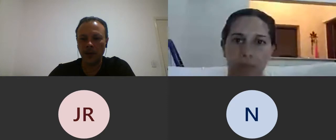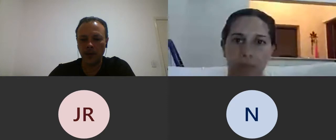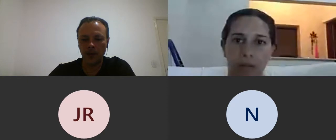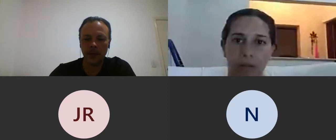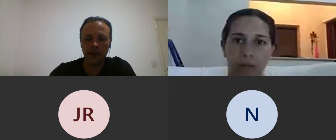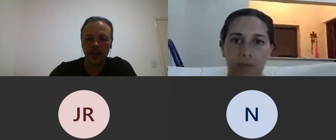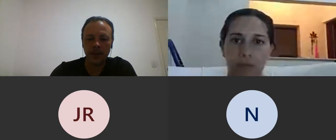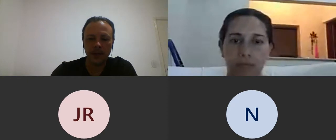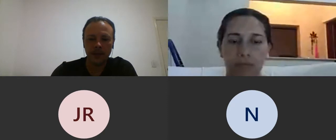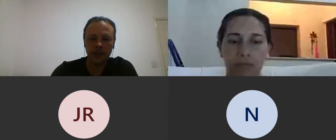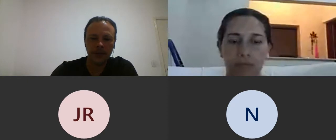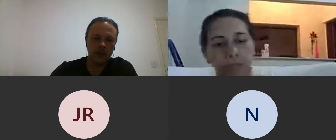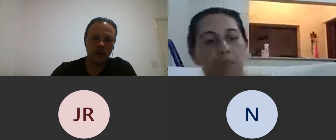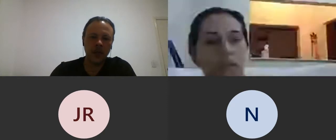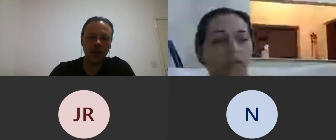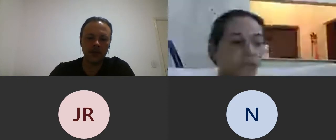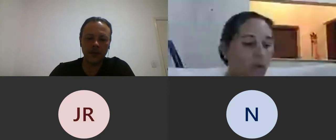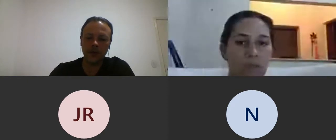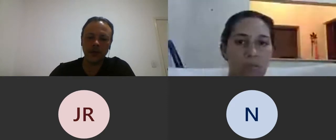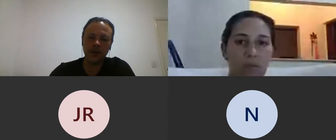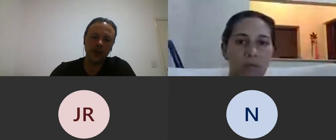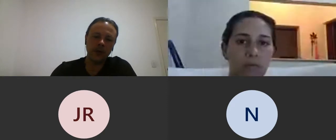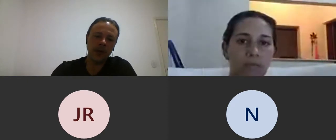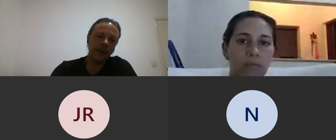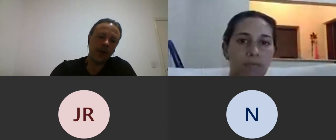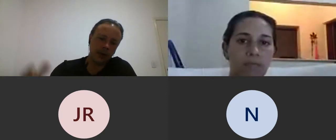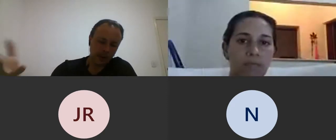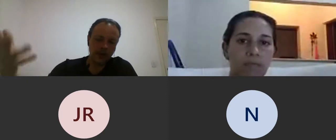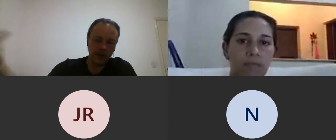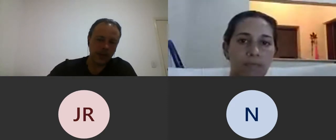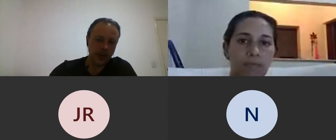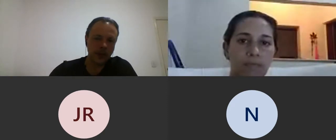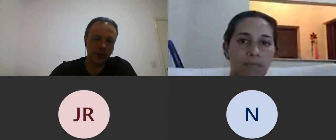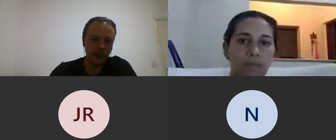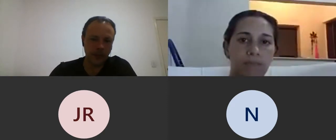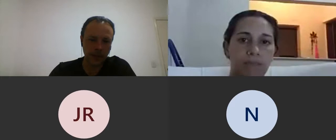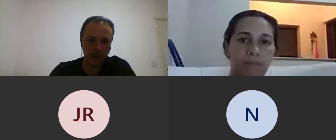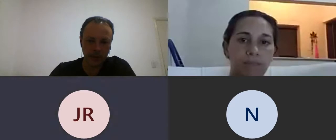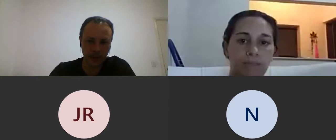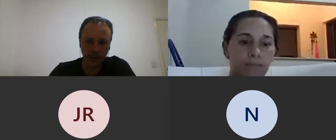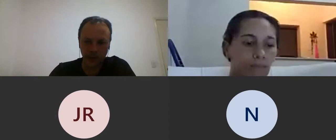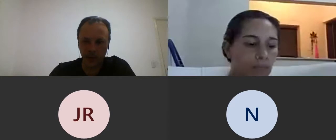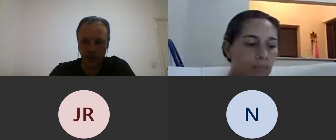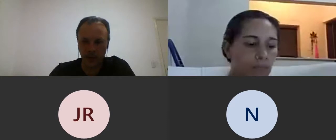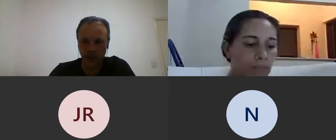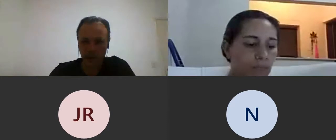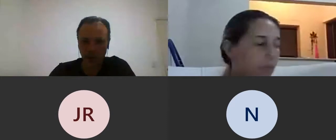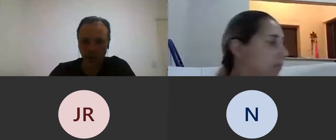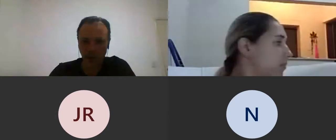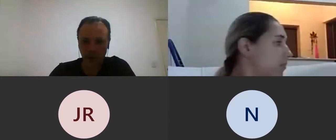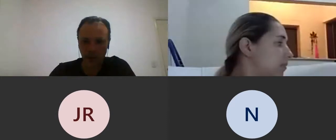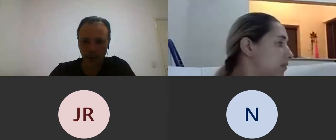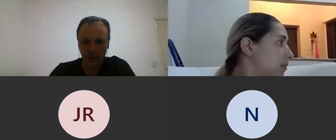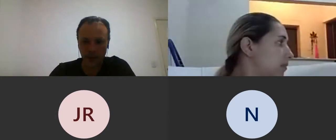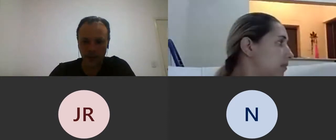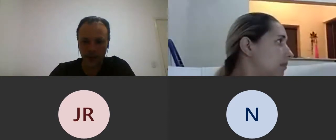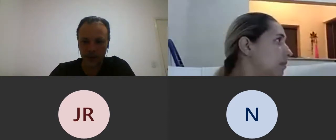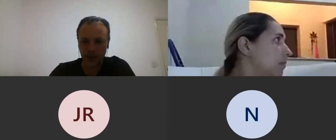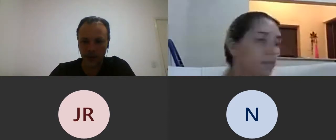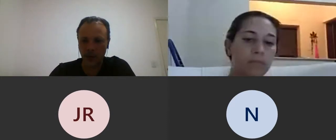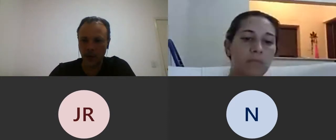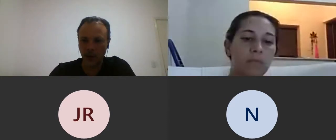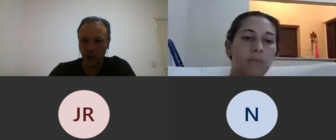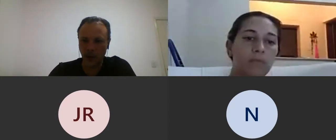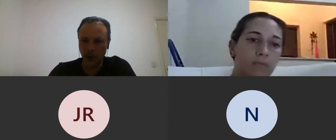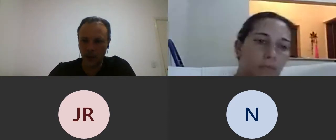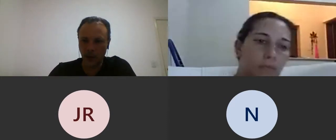que você vai utilizar, que aí você já não faz no papel, né? Vamos falar assim, no papel você vai ali para o modelo conceitual, primeiro que você